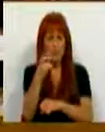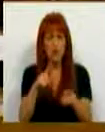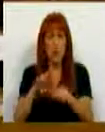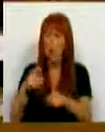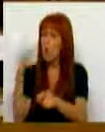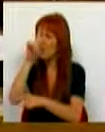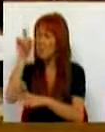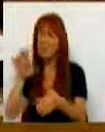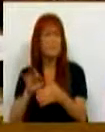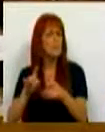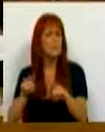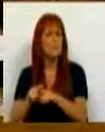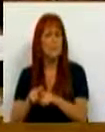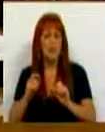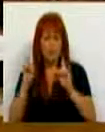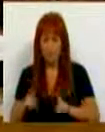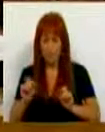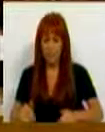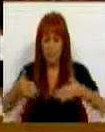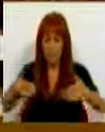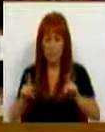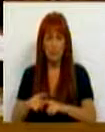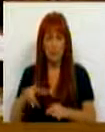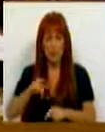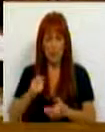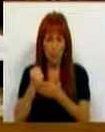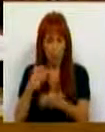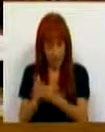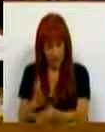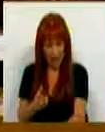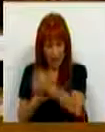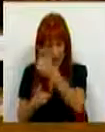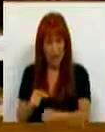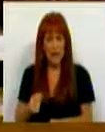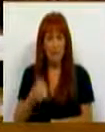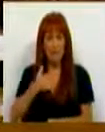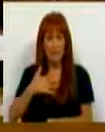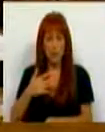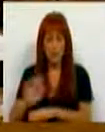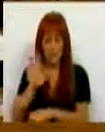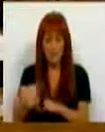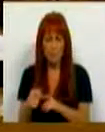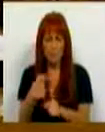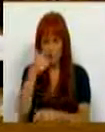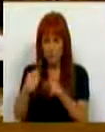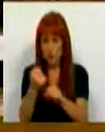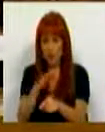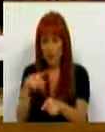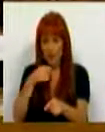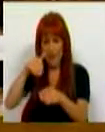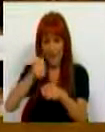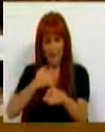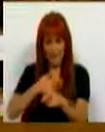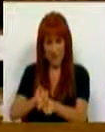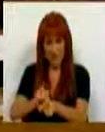ou com questões sobre o Startup Portugal e o apoio que tem que ser dado às empresas e à participação dos trabalhadores nessas